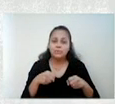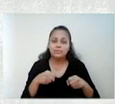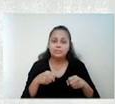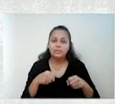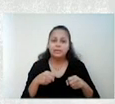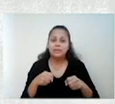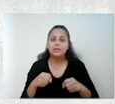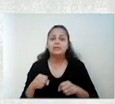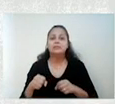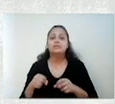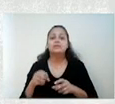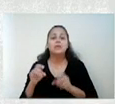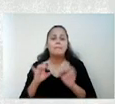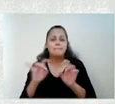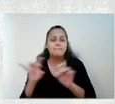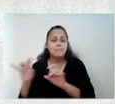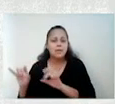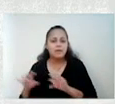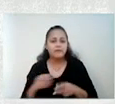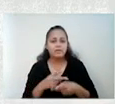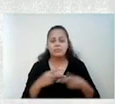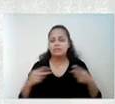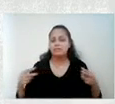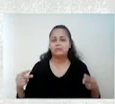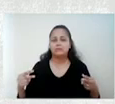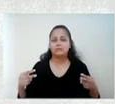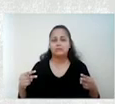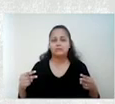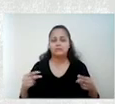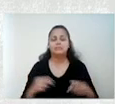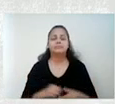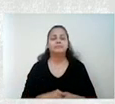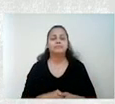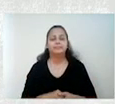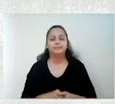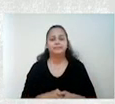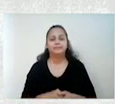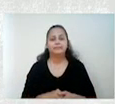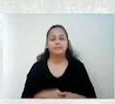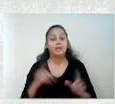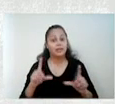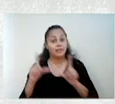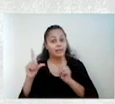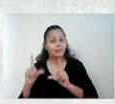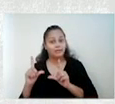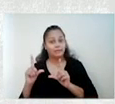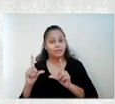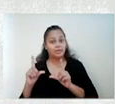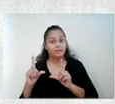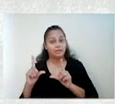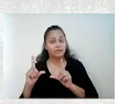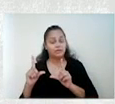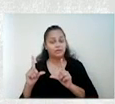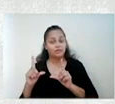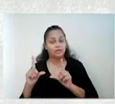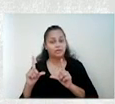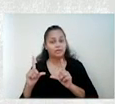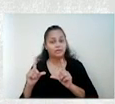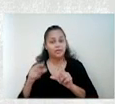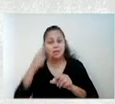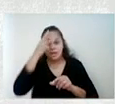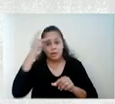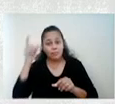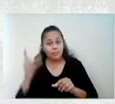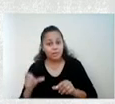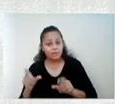se interessava, então, para se dedicar a essa atividade. Na imagem ao lado, né, são